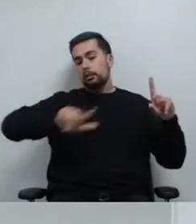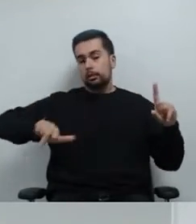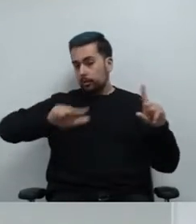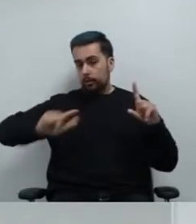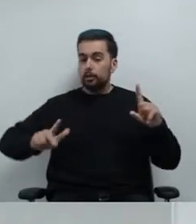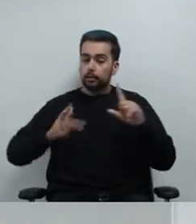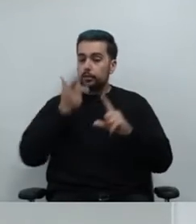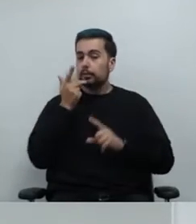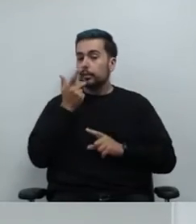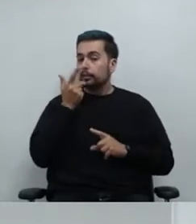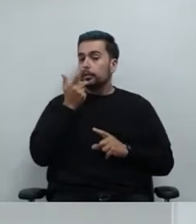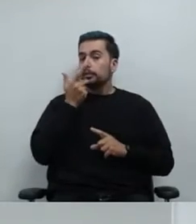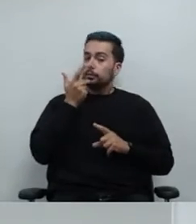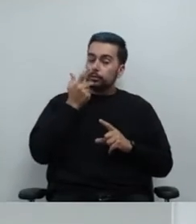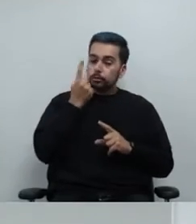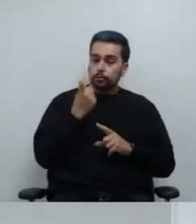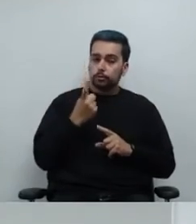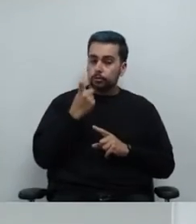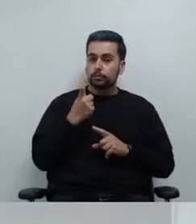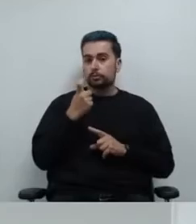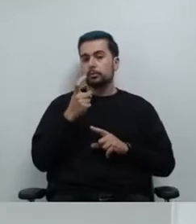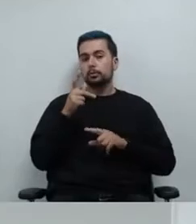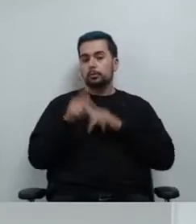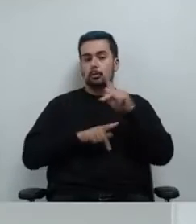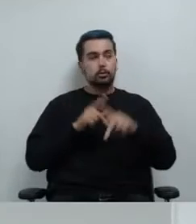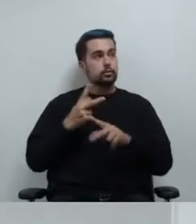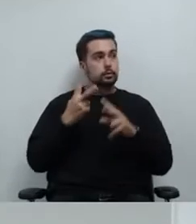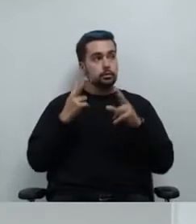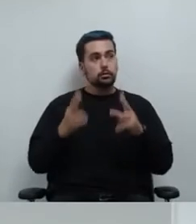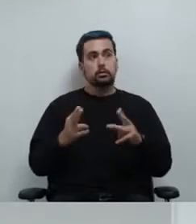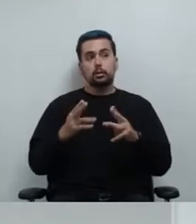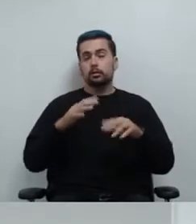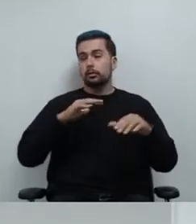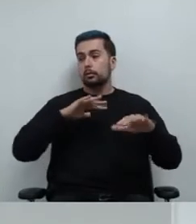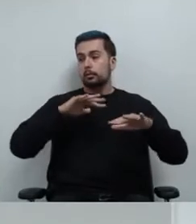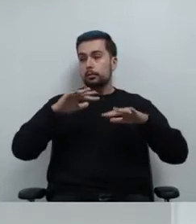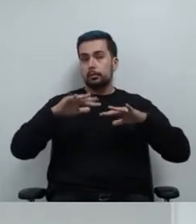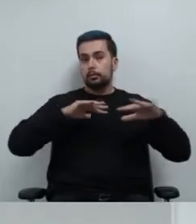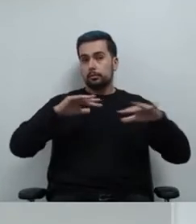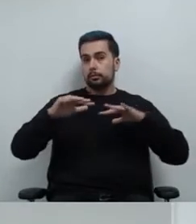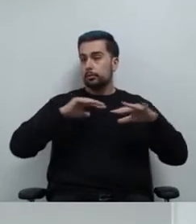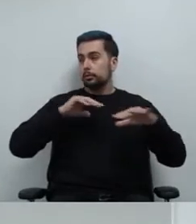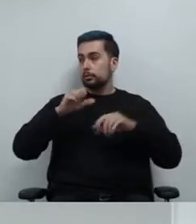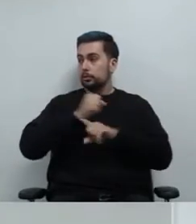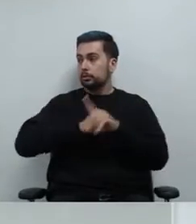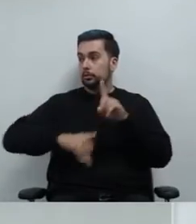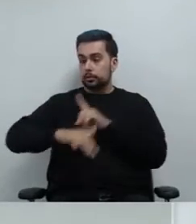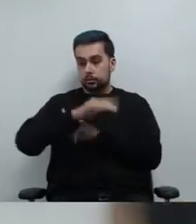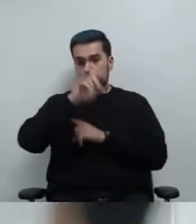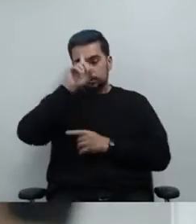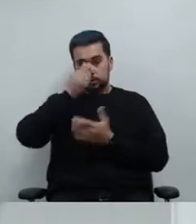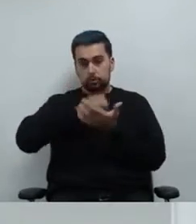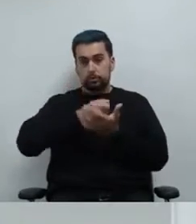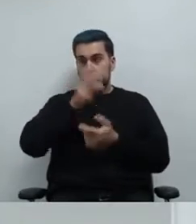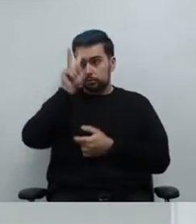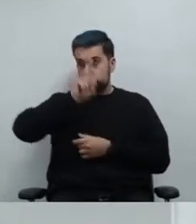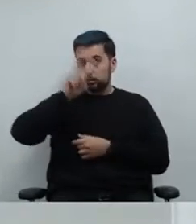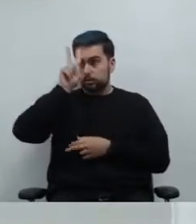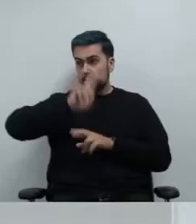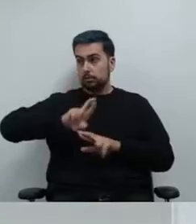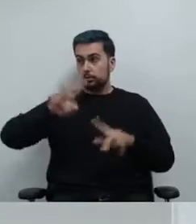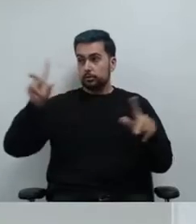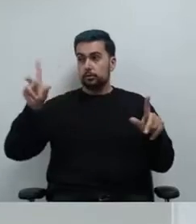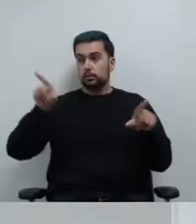adequadamente tratadas num único órgão, na mesma instância. São movimentos sociais diferentes, demandas históricas diferentes e